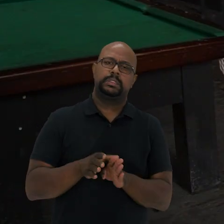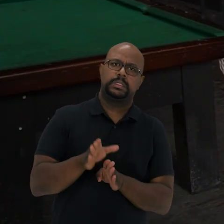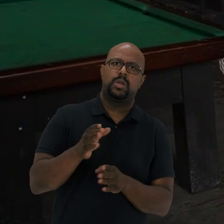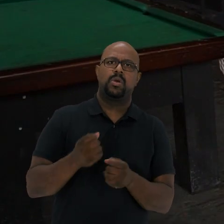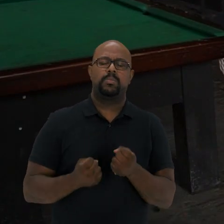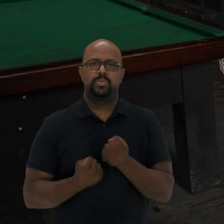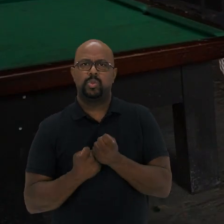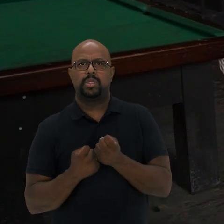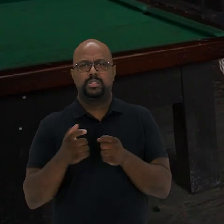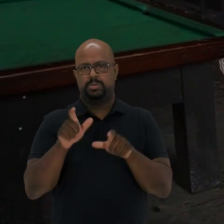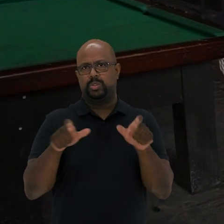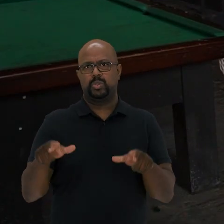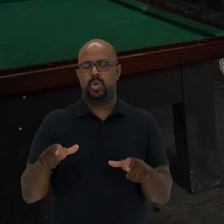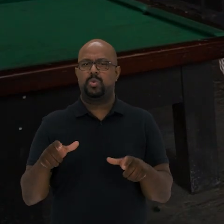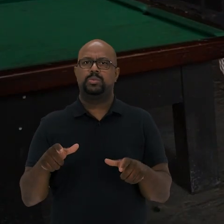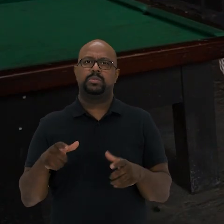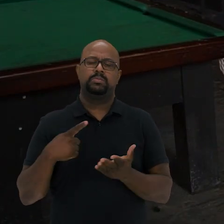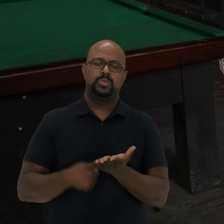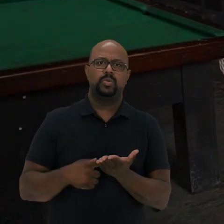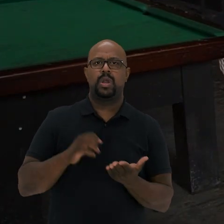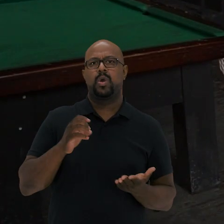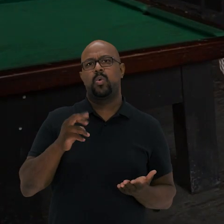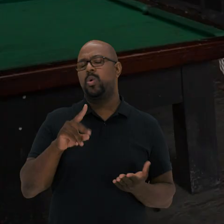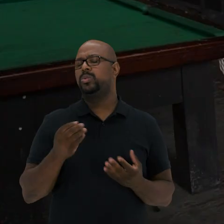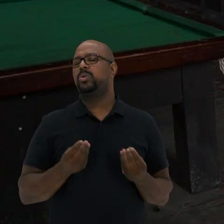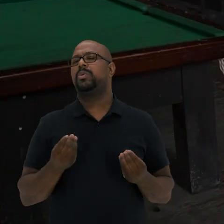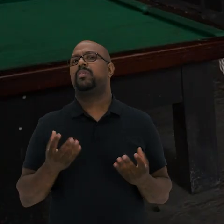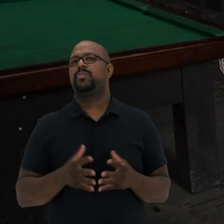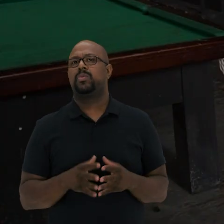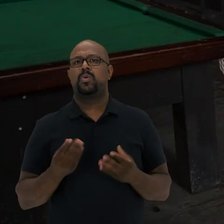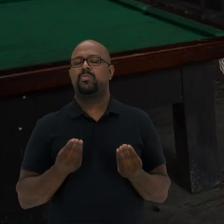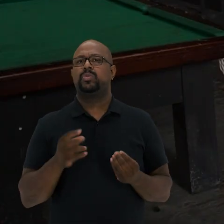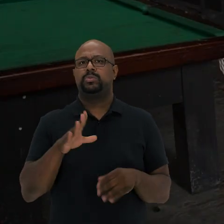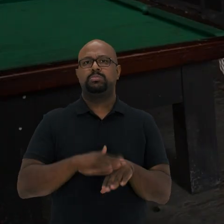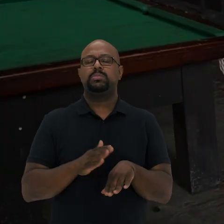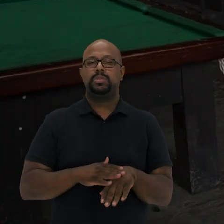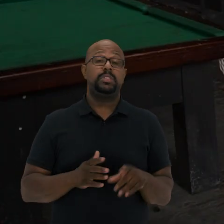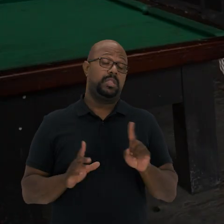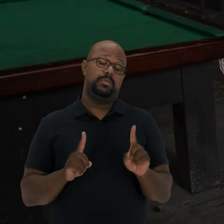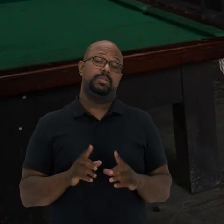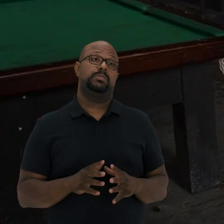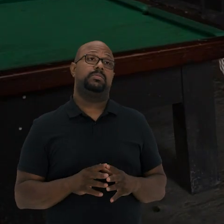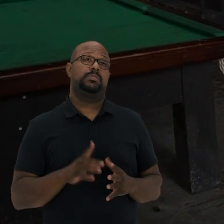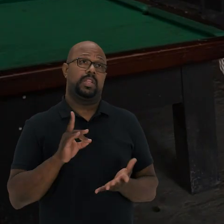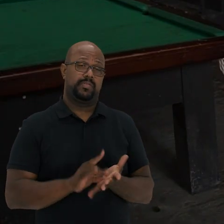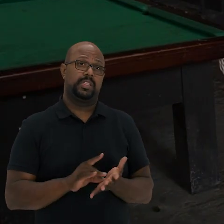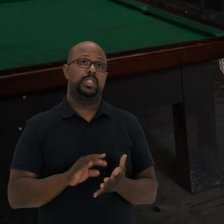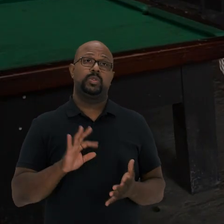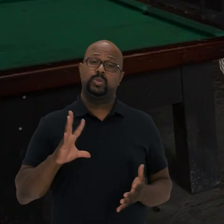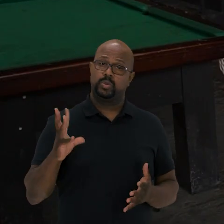orientação, algum apoio dessas pessoas envolvidas no acordo aí? Ficou por conta de vocês? Não, na